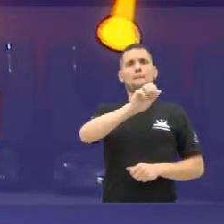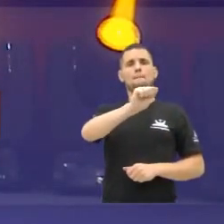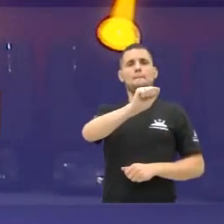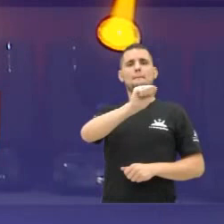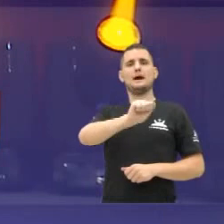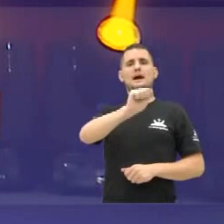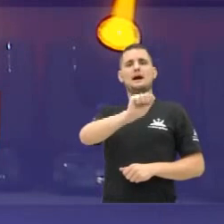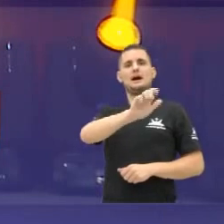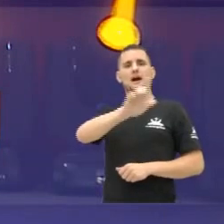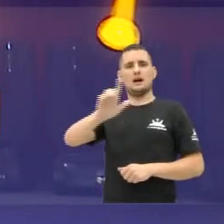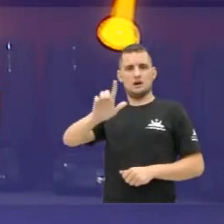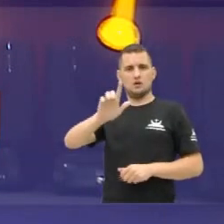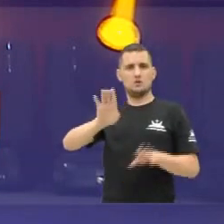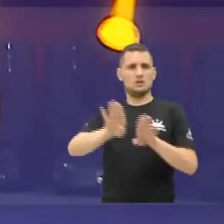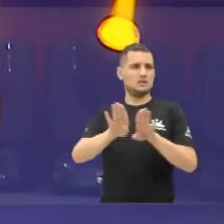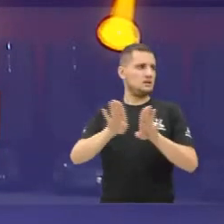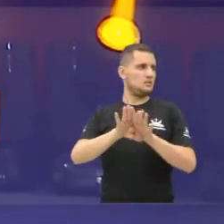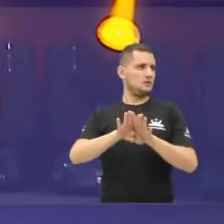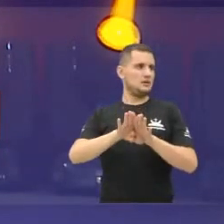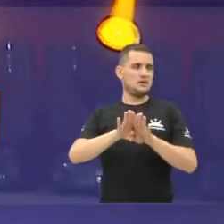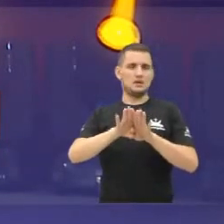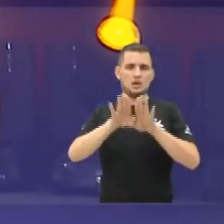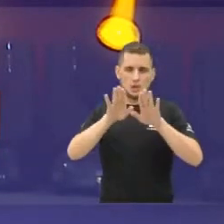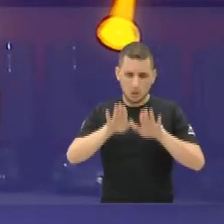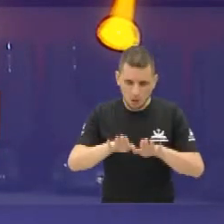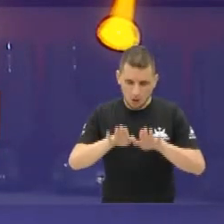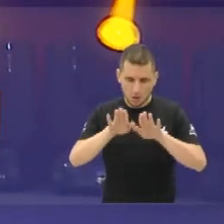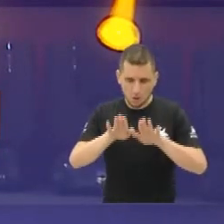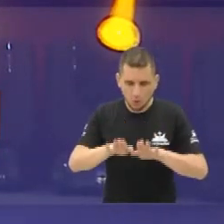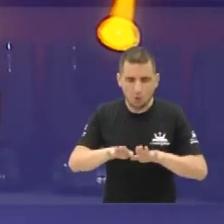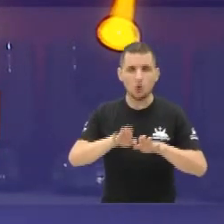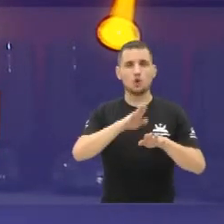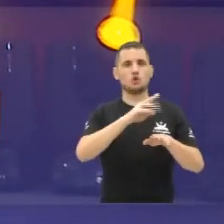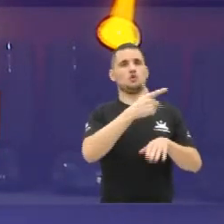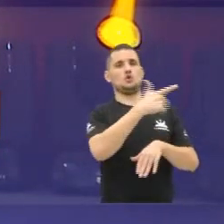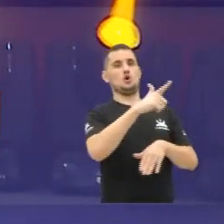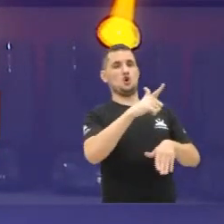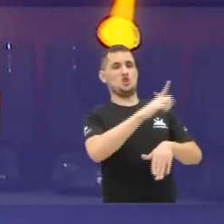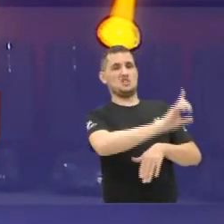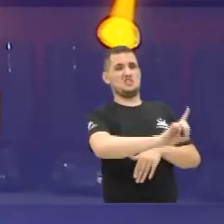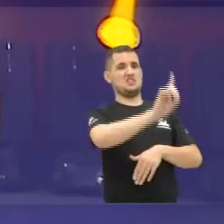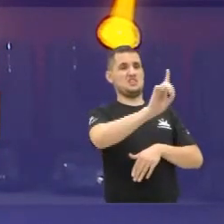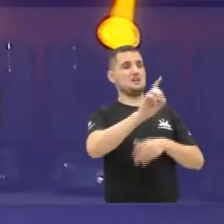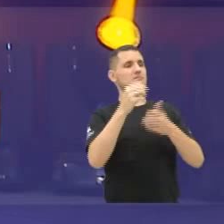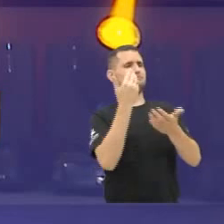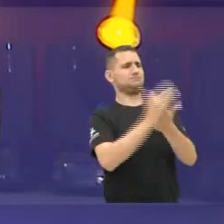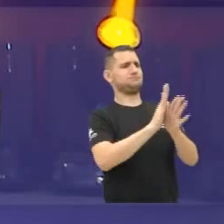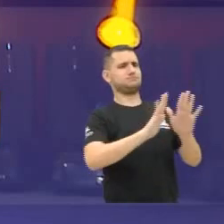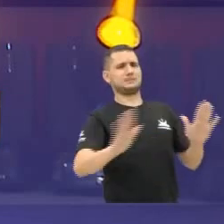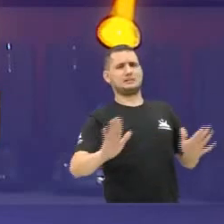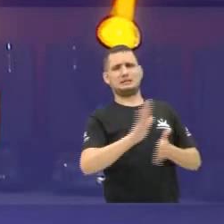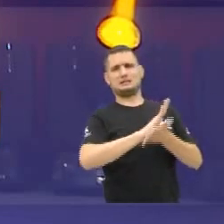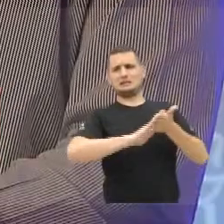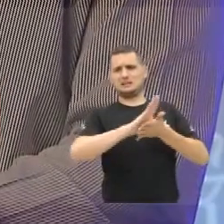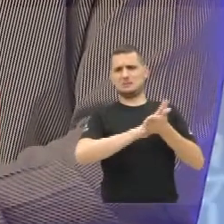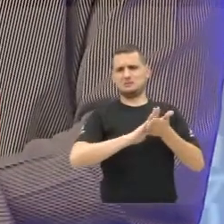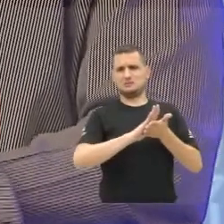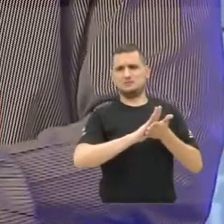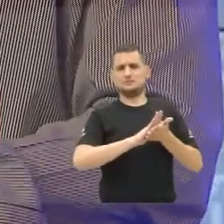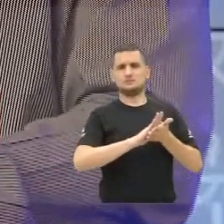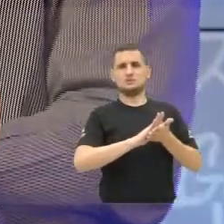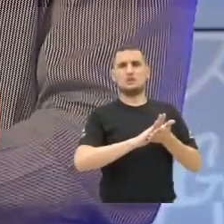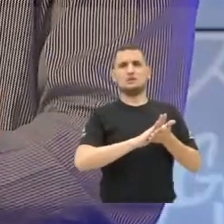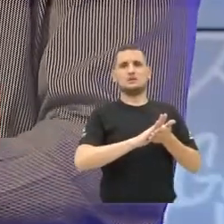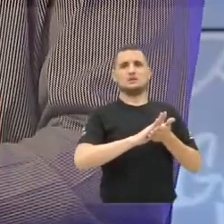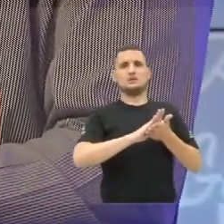idolátrico, destruiu os altares onde o povo de Deus se perdia naquele